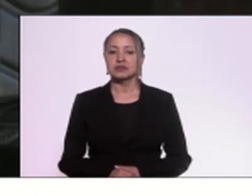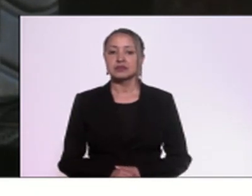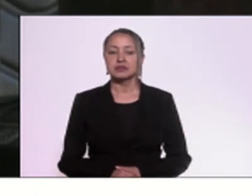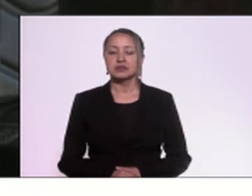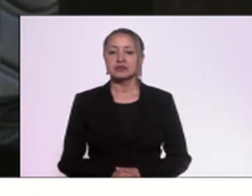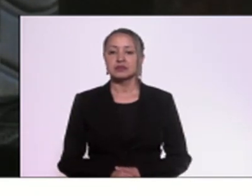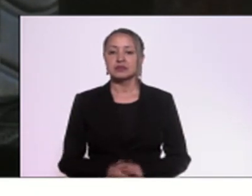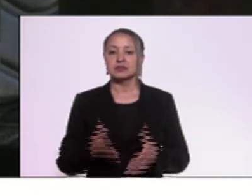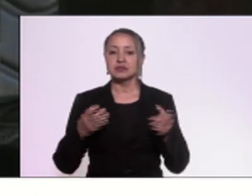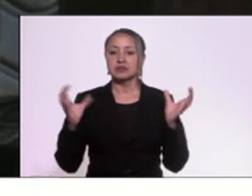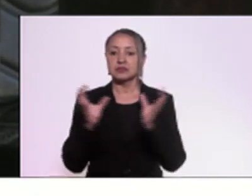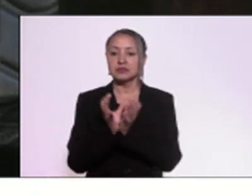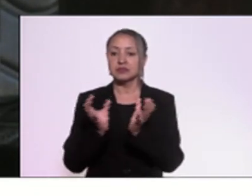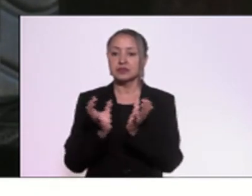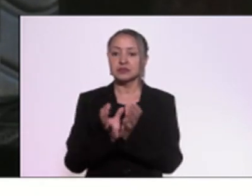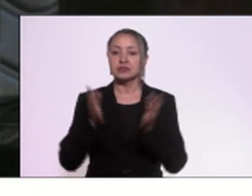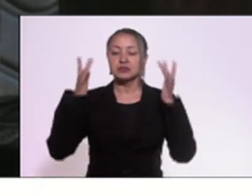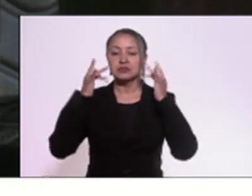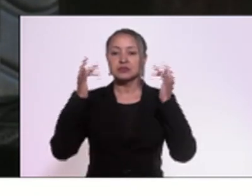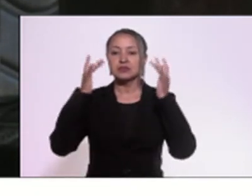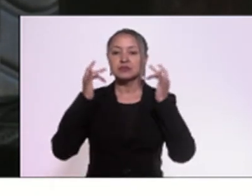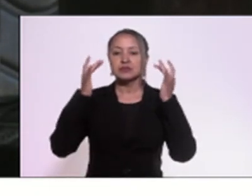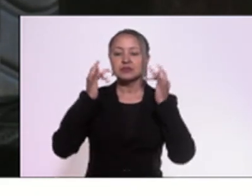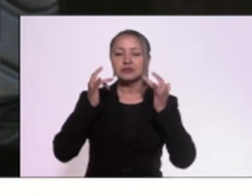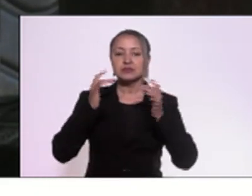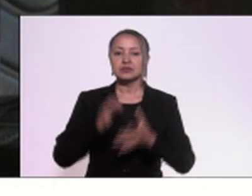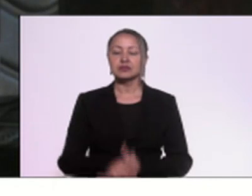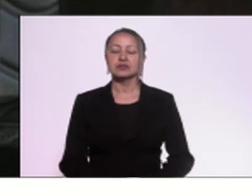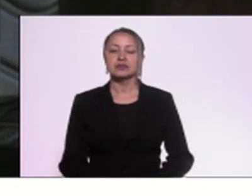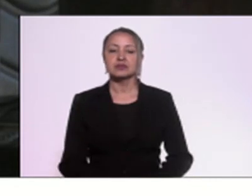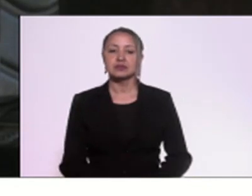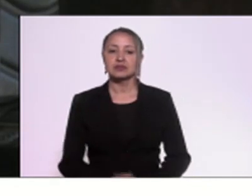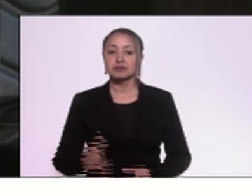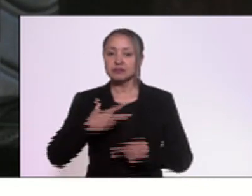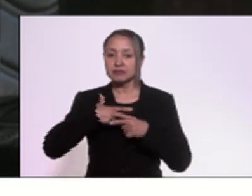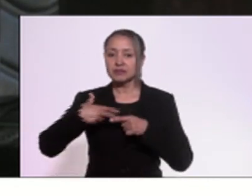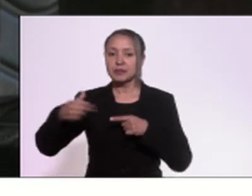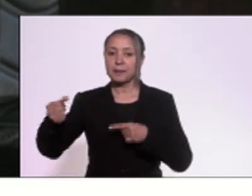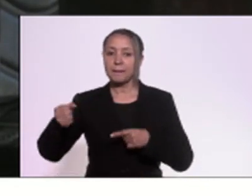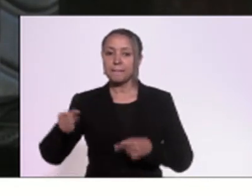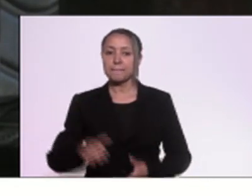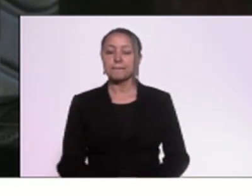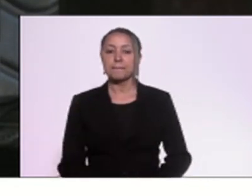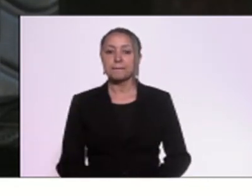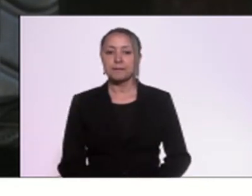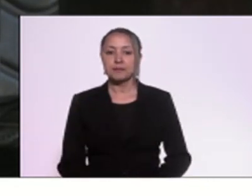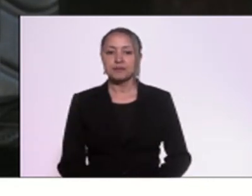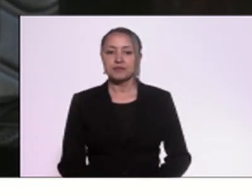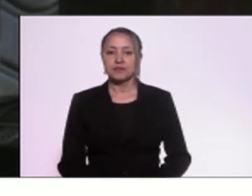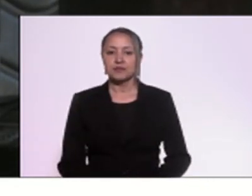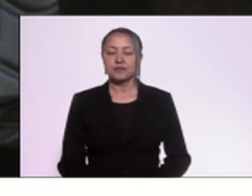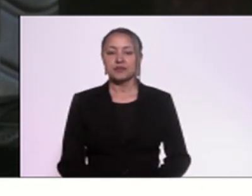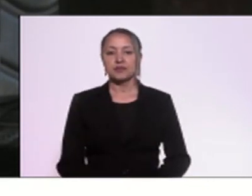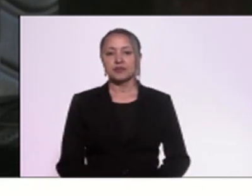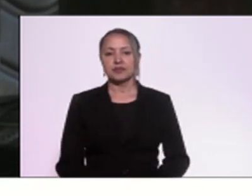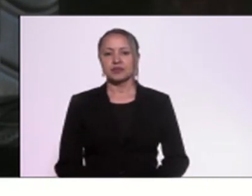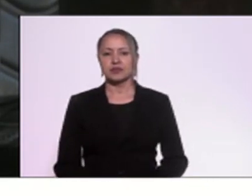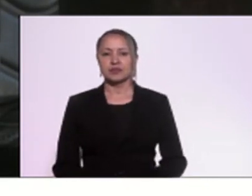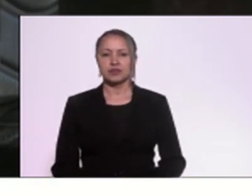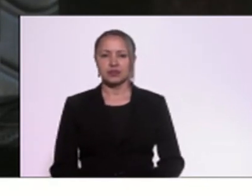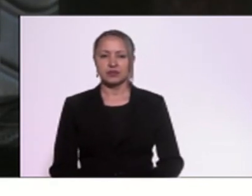E, finalmente, tão o mais importante, a toda a equipe do Ponto Cine, que faz com que